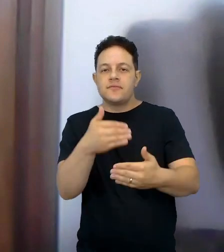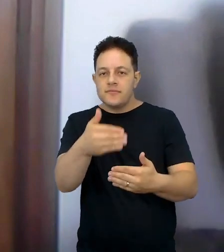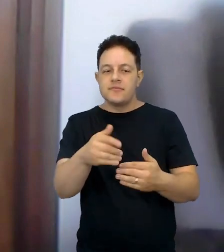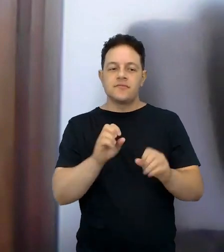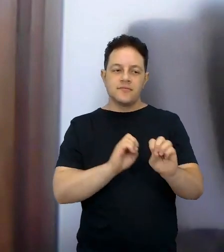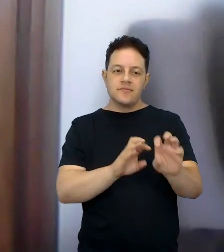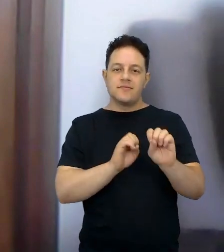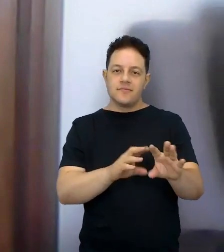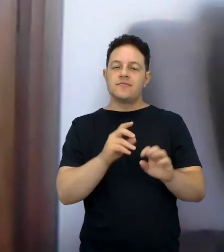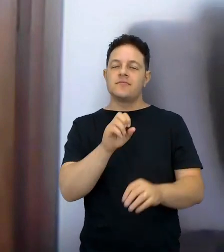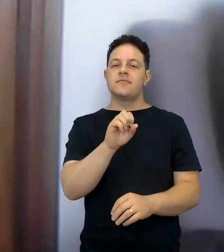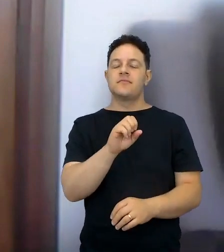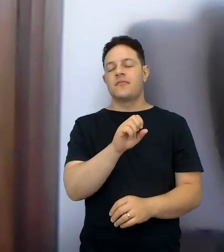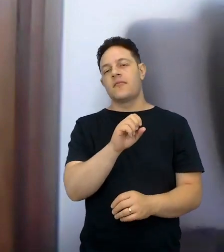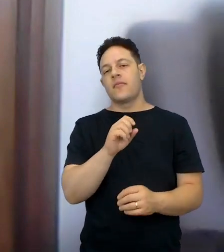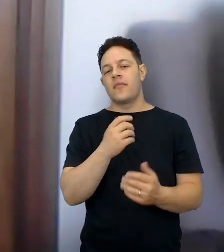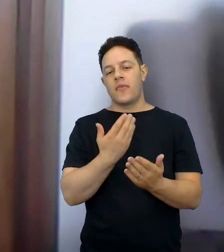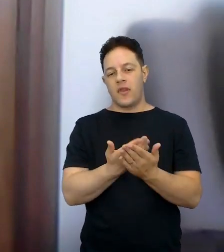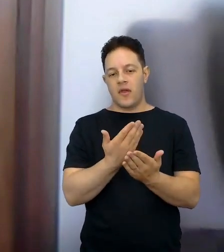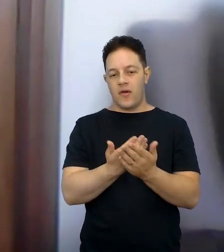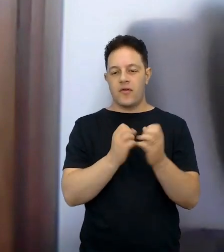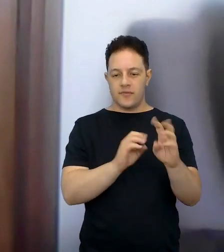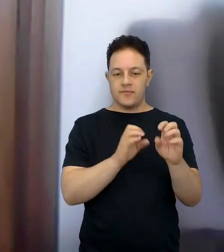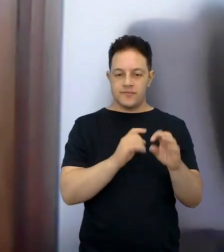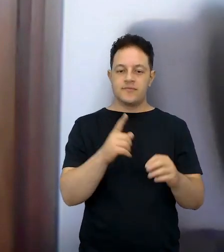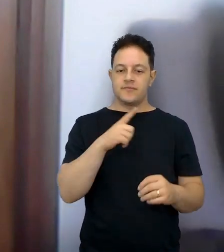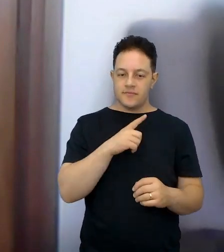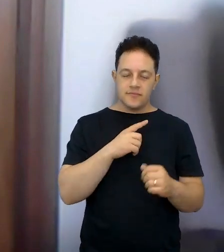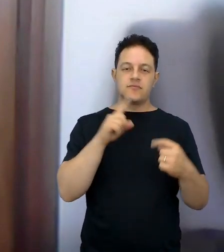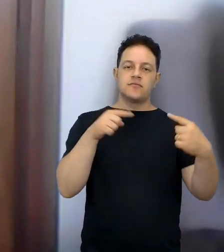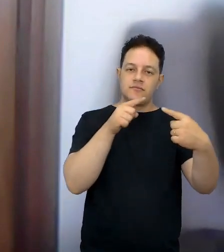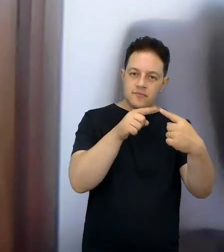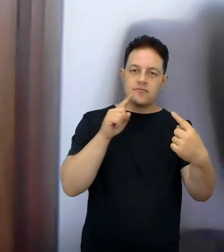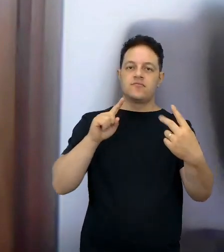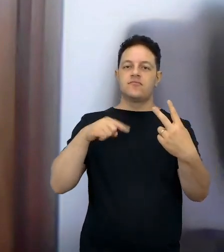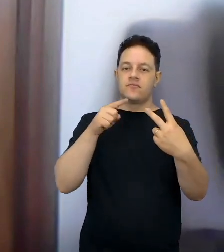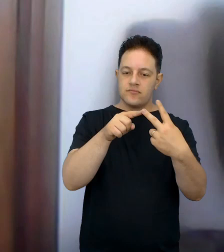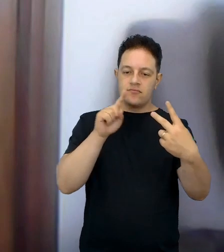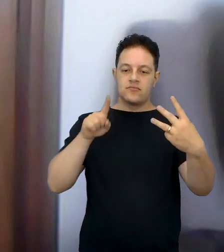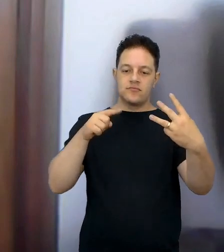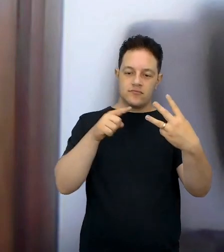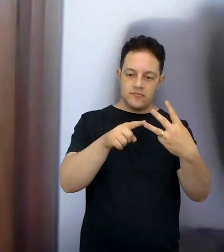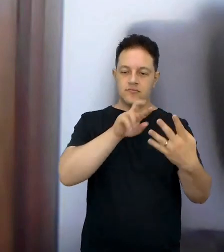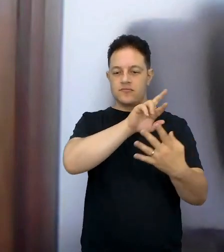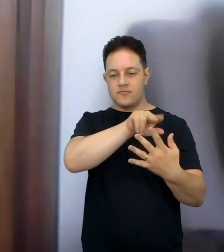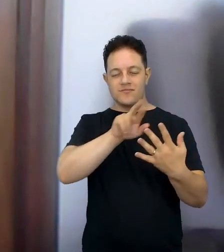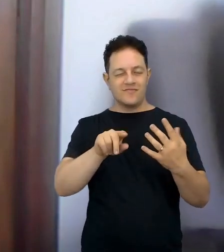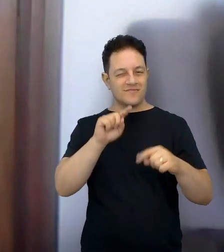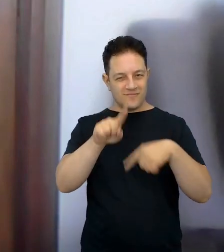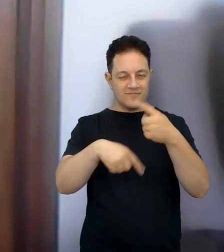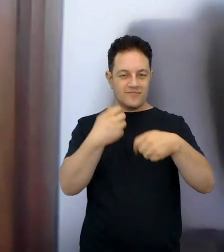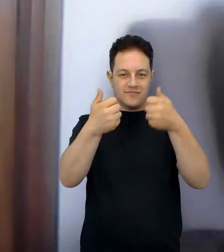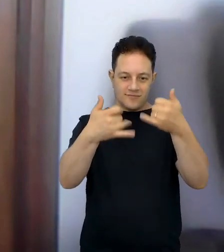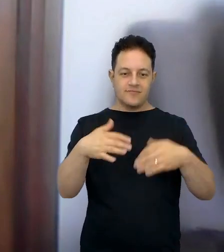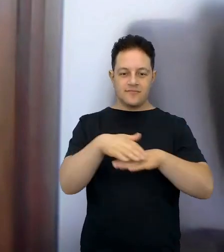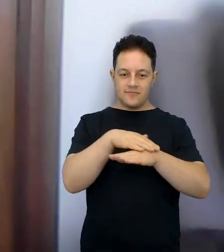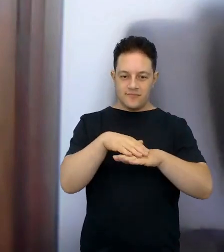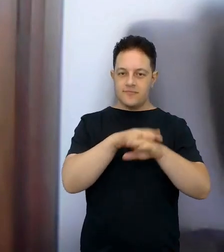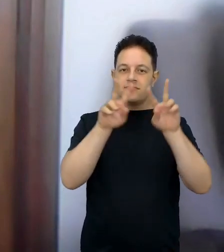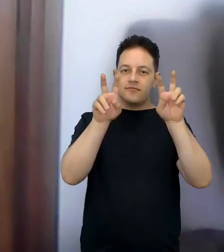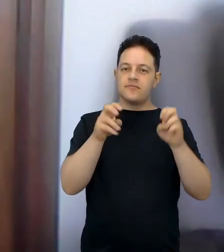decorrer dessas 8 aulas, são aulas duplas, né, que cada uma tem os seus objetivos, que a gente já vai conversar um pouquinho sobre